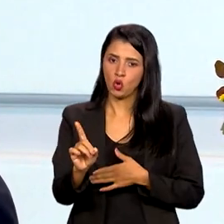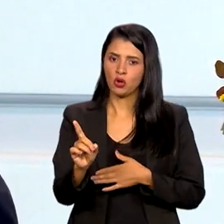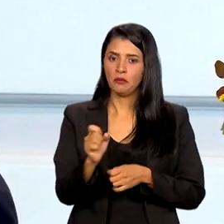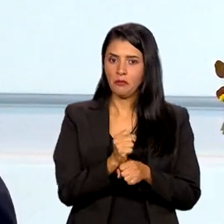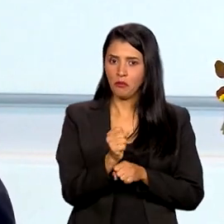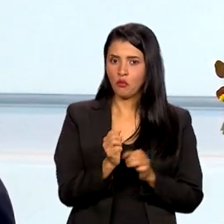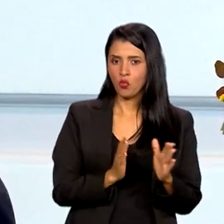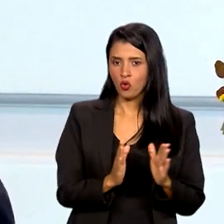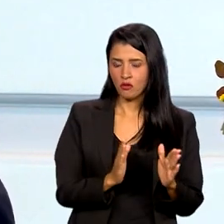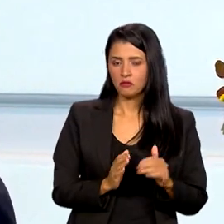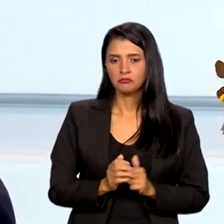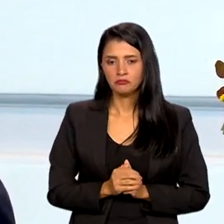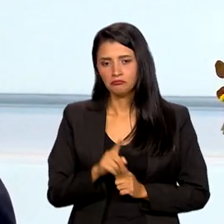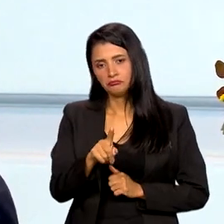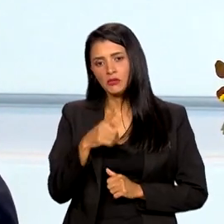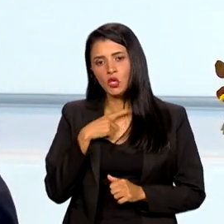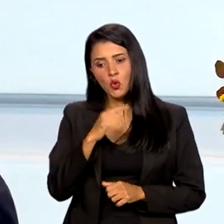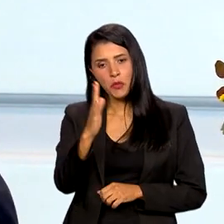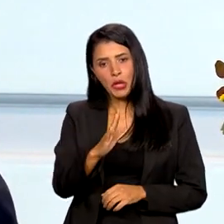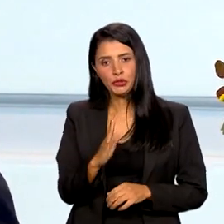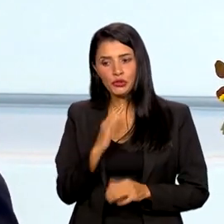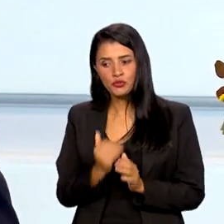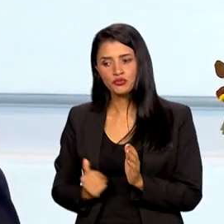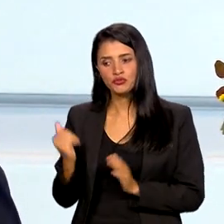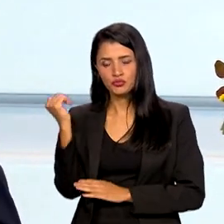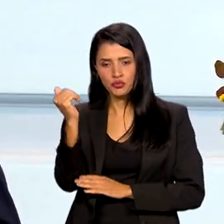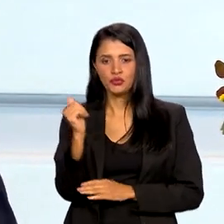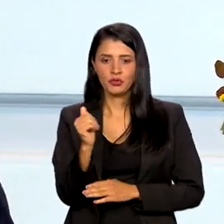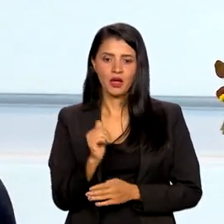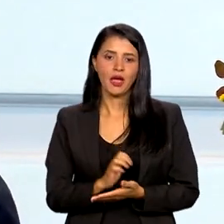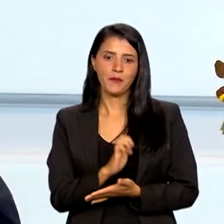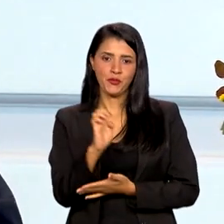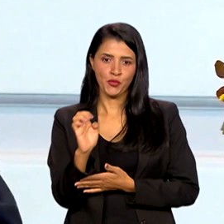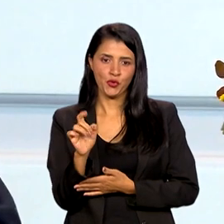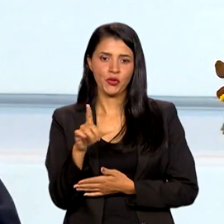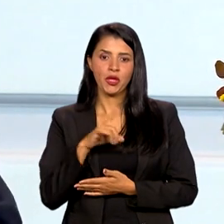Brasil, superam muito as importações. A gente tem um saldo de